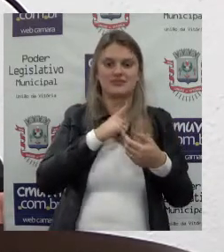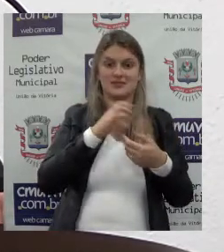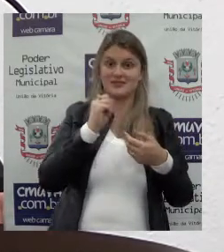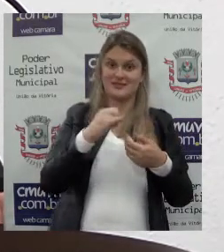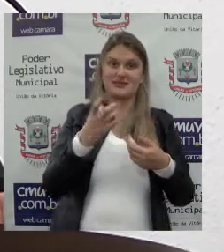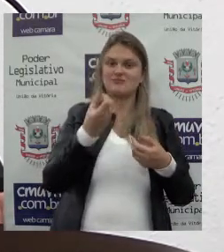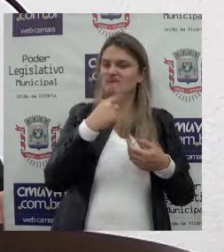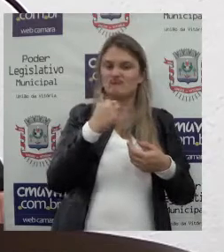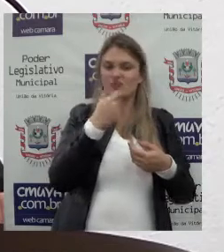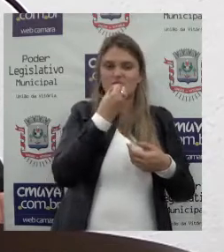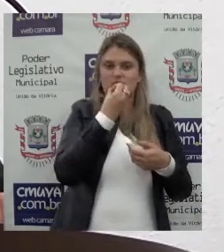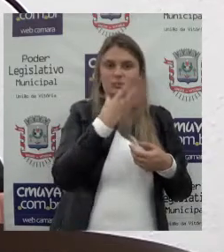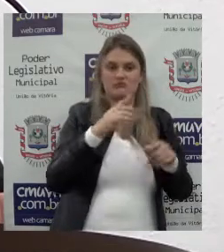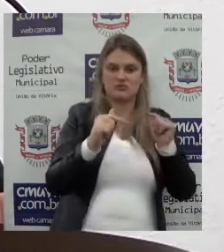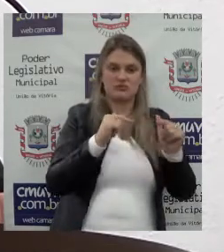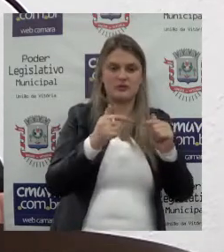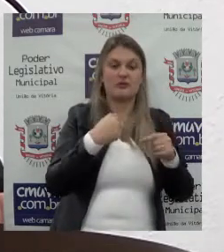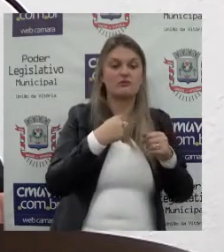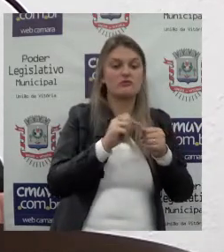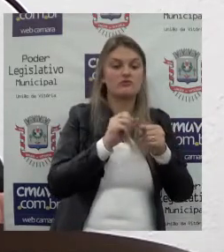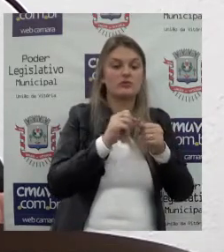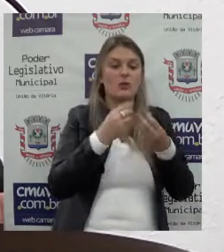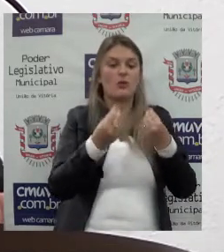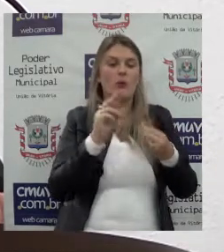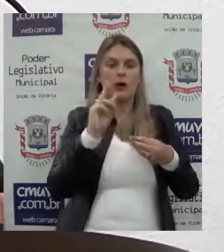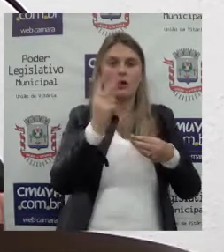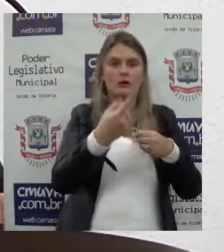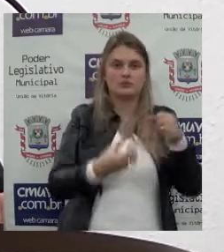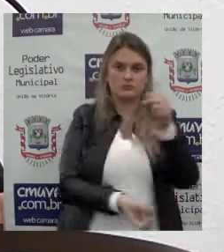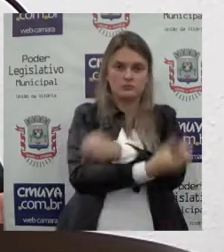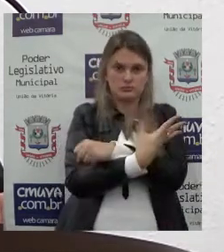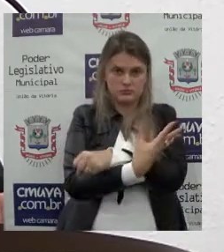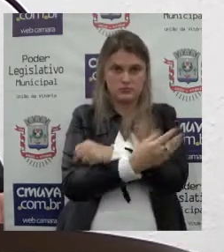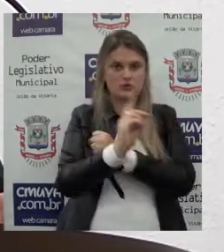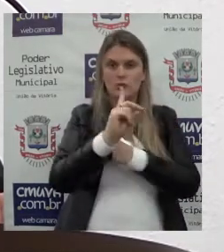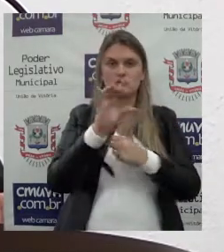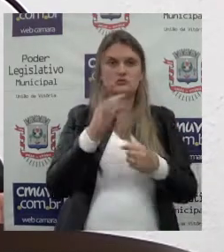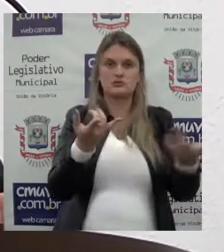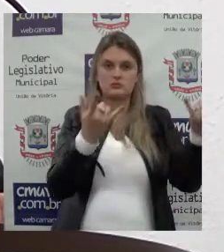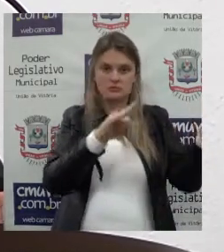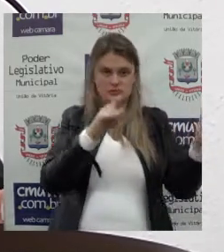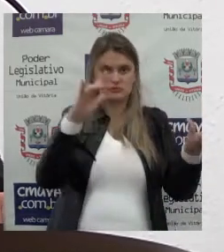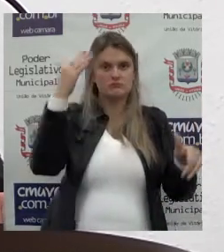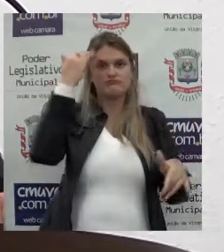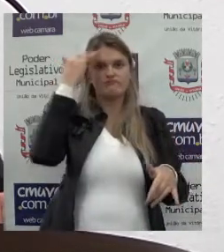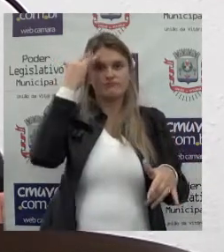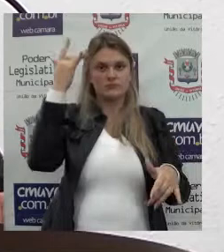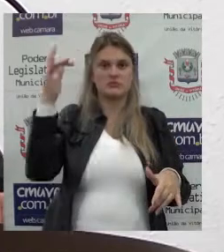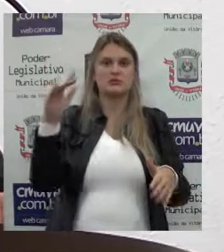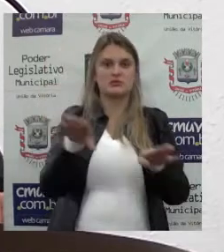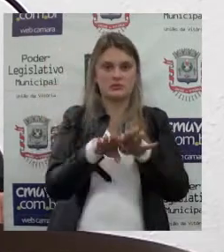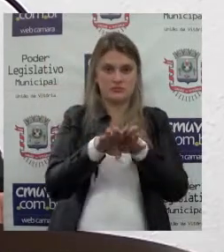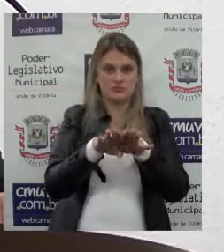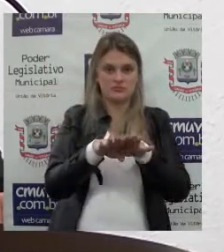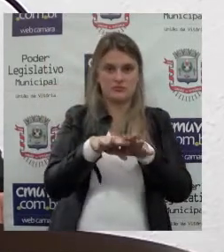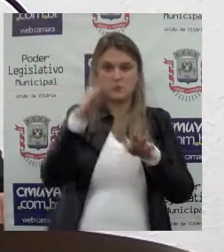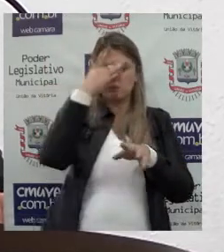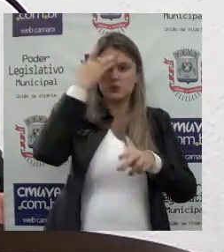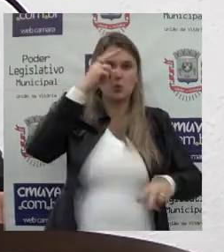quero ter. Se eu não tenho um bom emprego, eu vou fazer alguma coisa para ter. Isso não é só em adolescente, em adulto